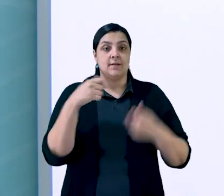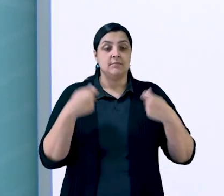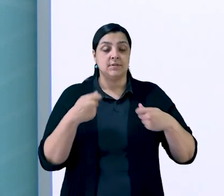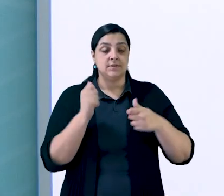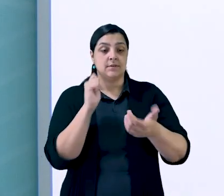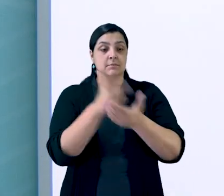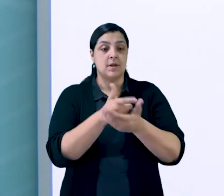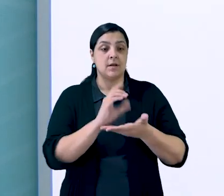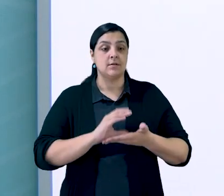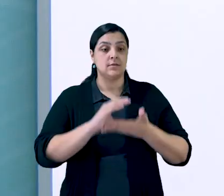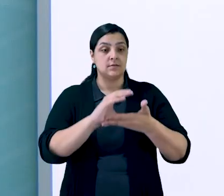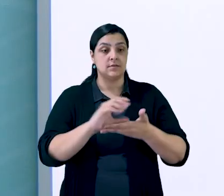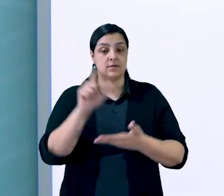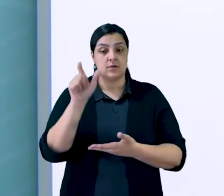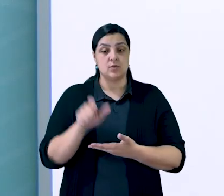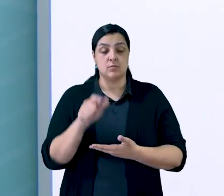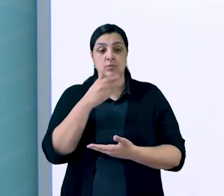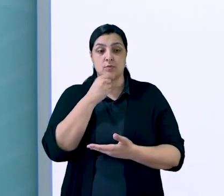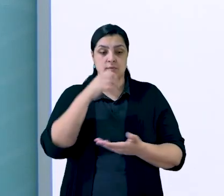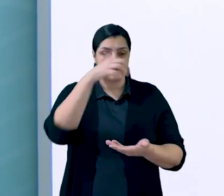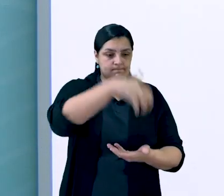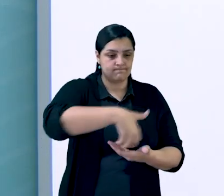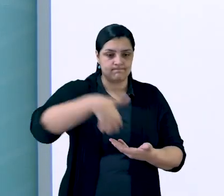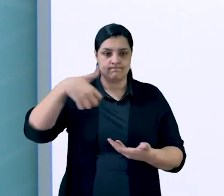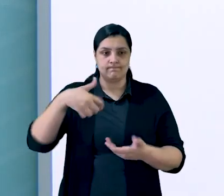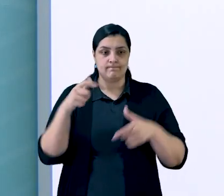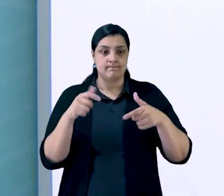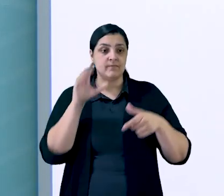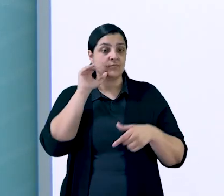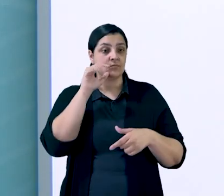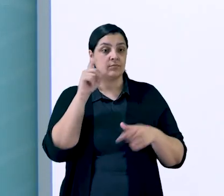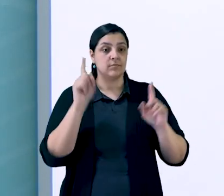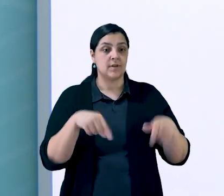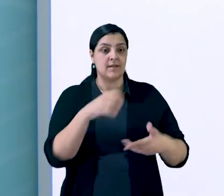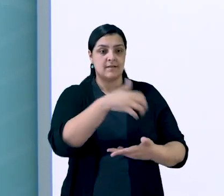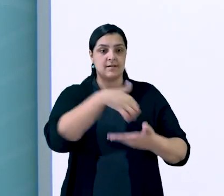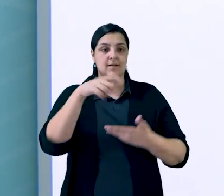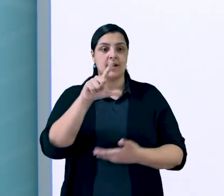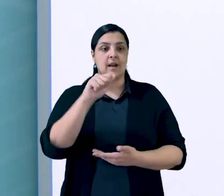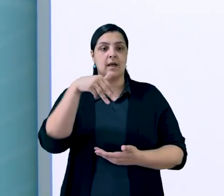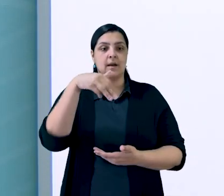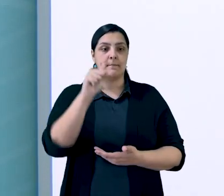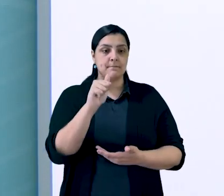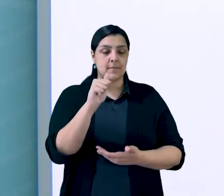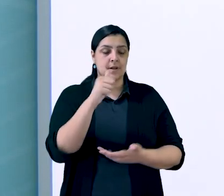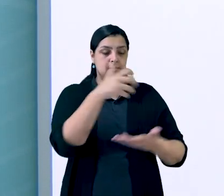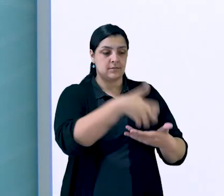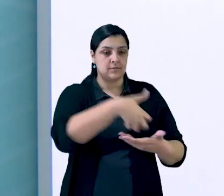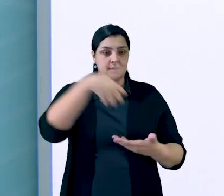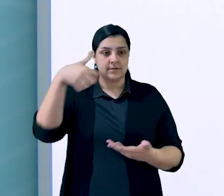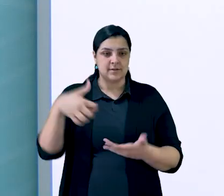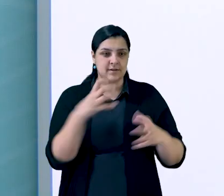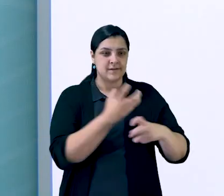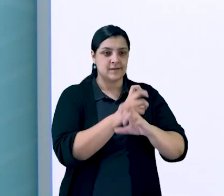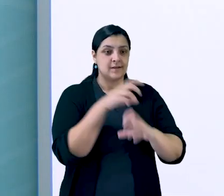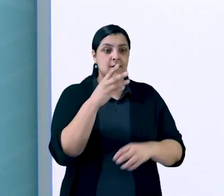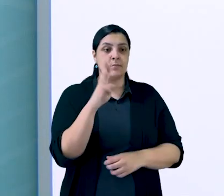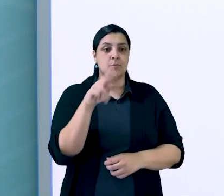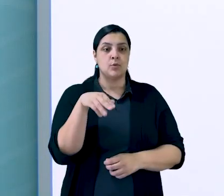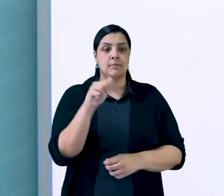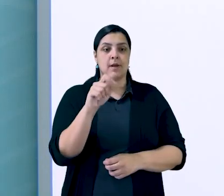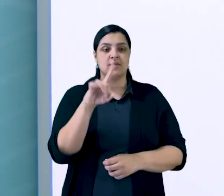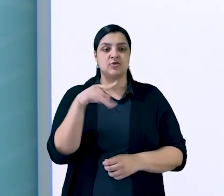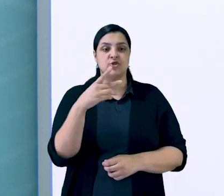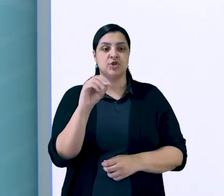Vale deve pagar indenização a um operador de escavadeira contratado para remover lama e destroços do rompimento da barragem